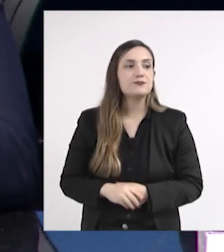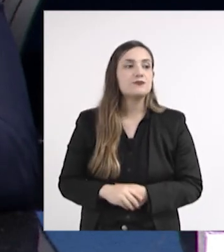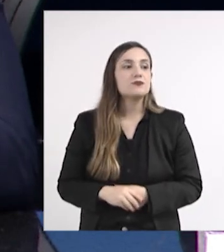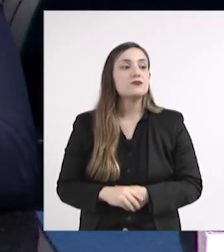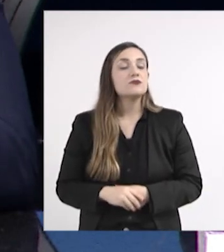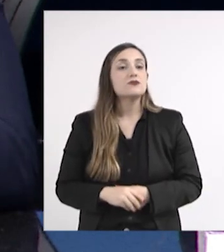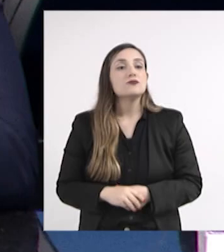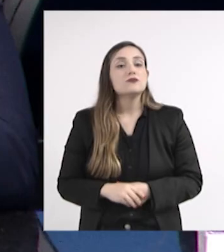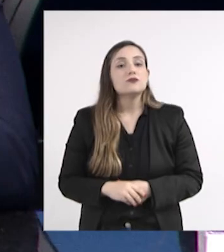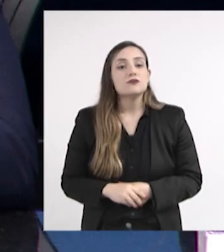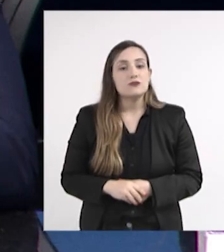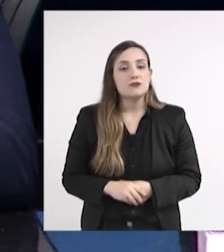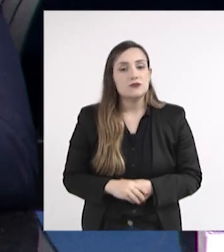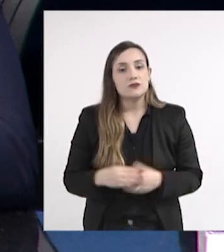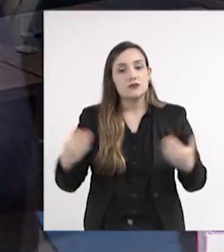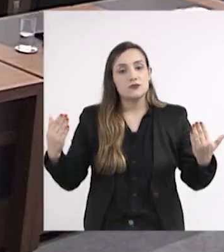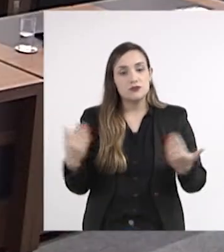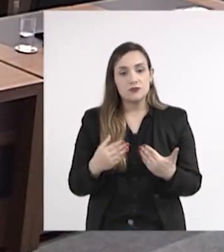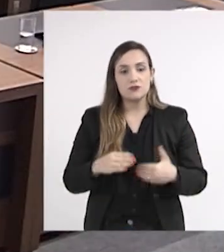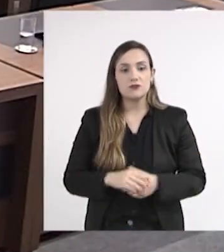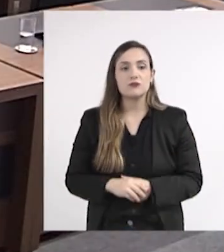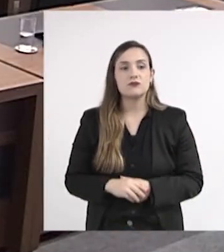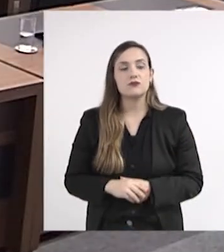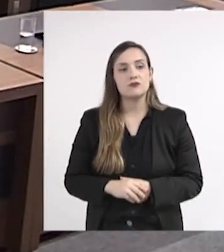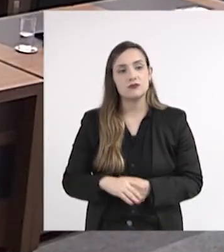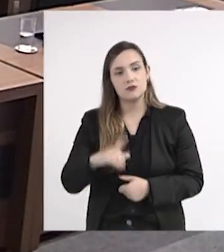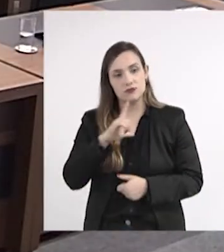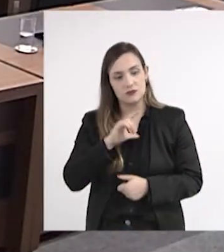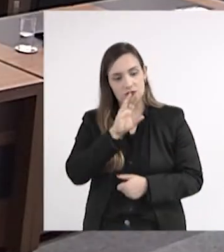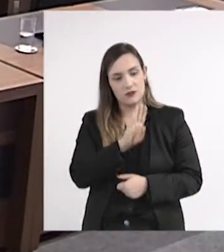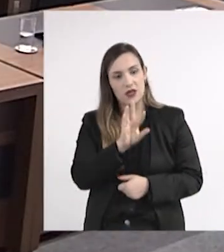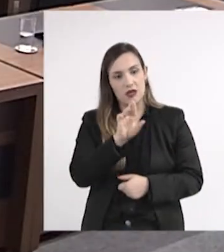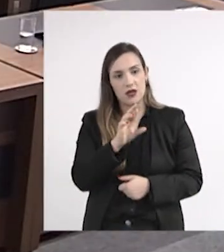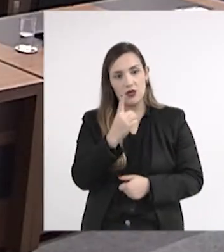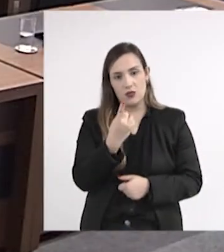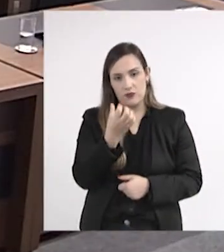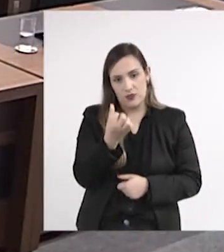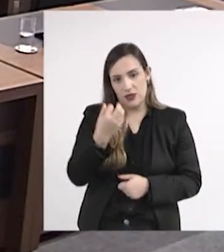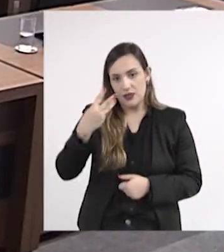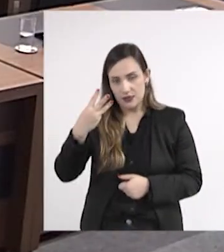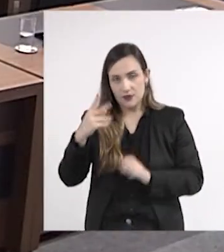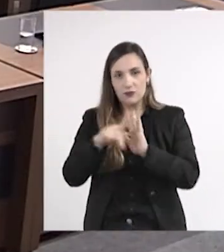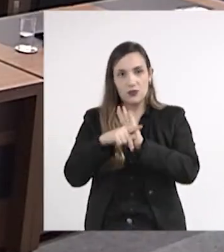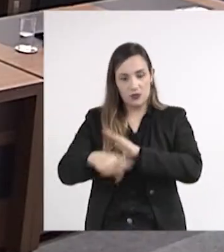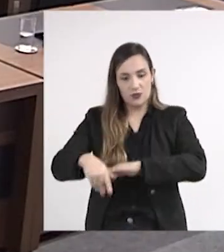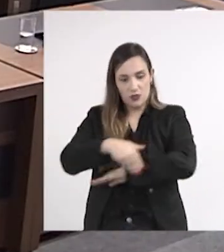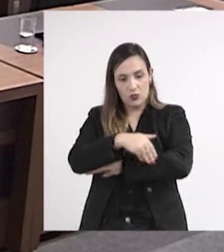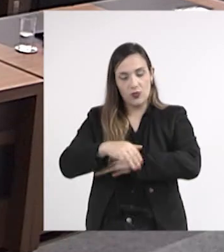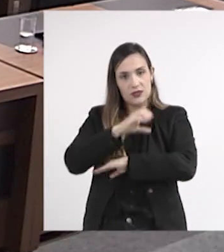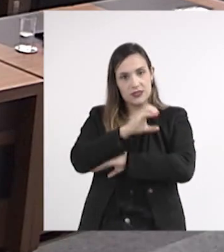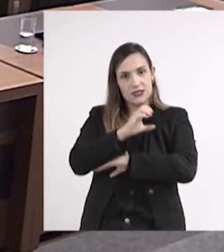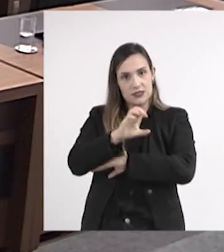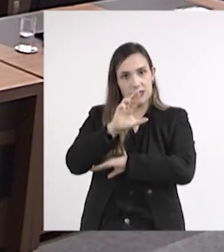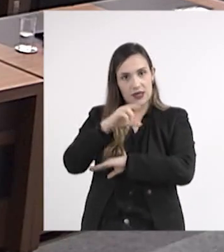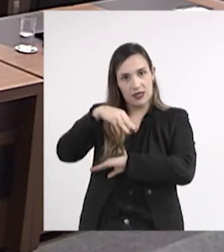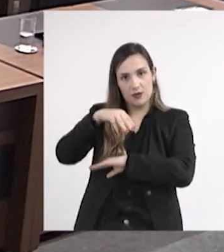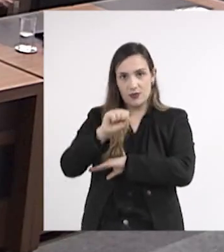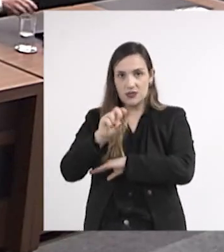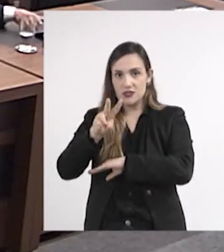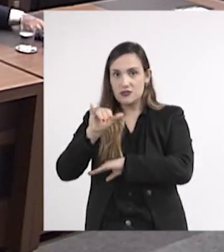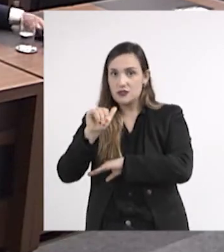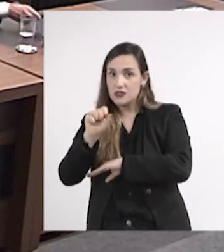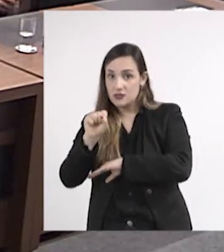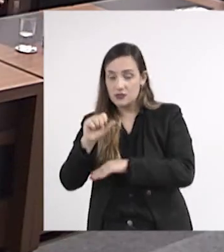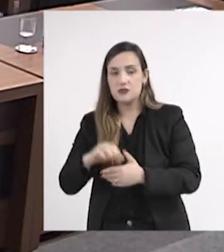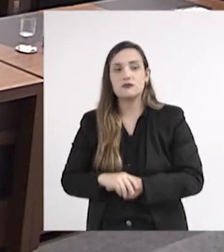a operação da rodovia BR-163 pela concessionária MS Via, num eixo